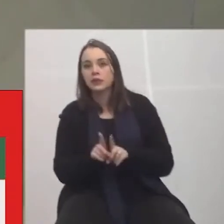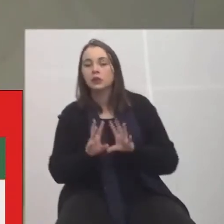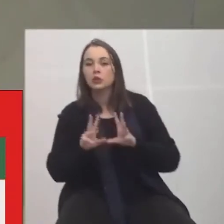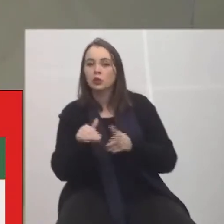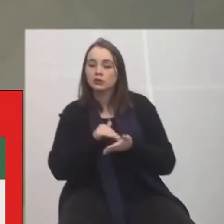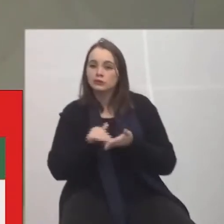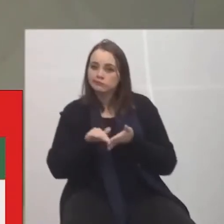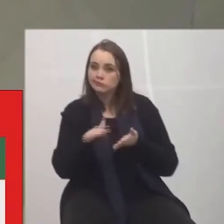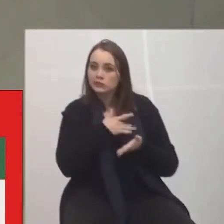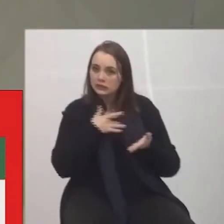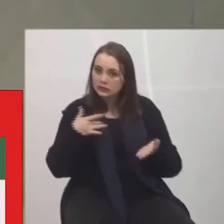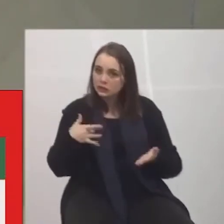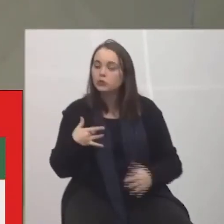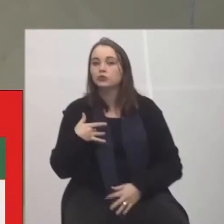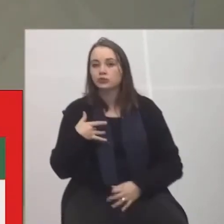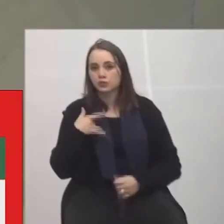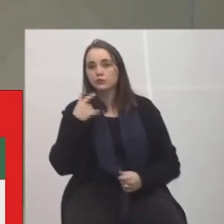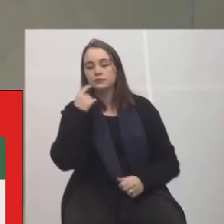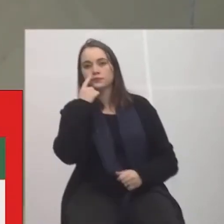de todo